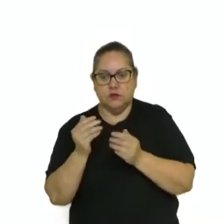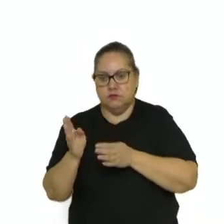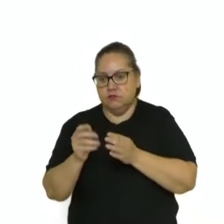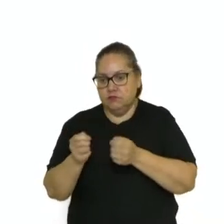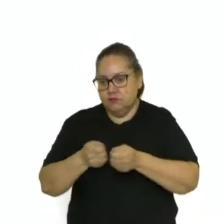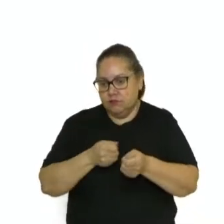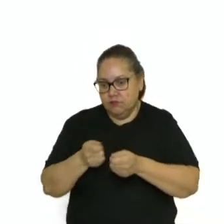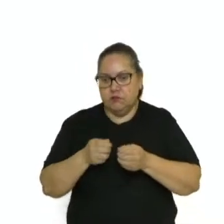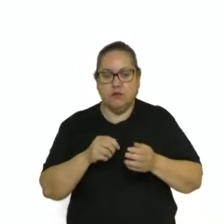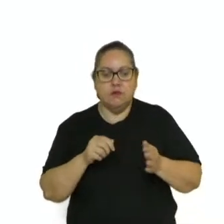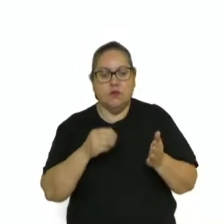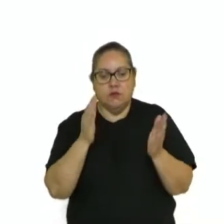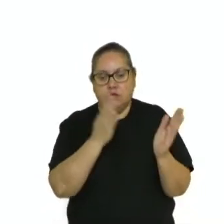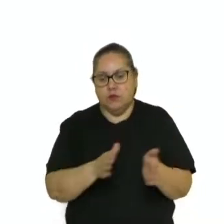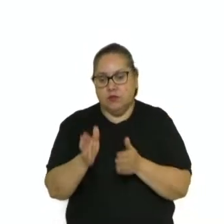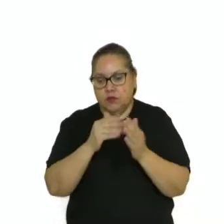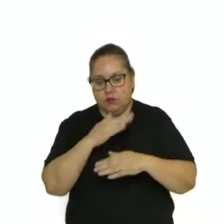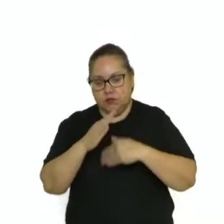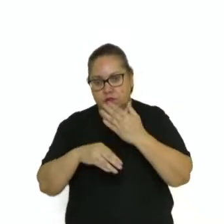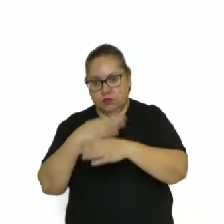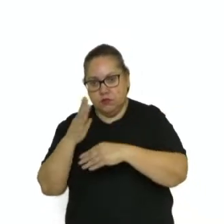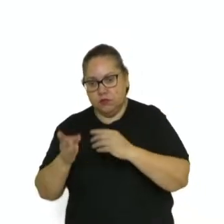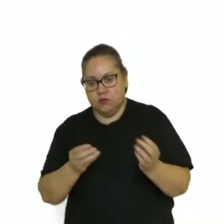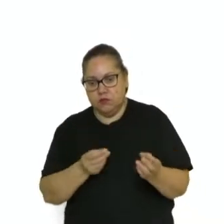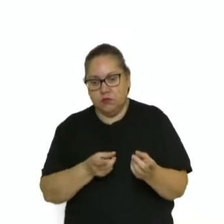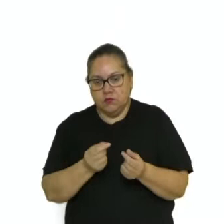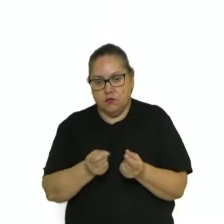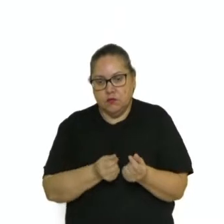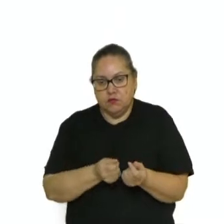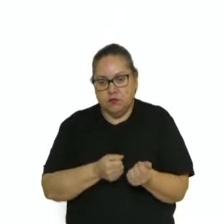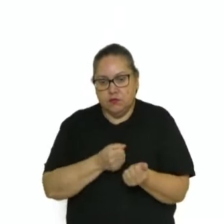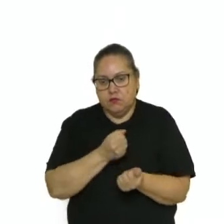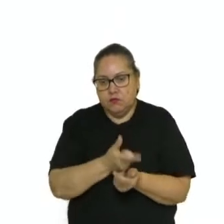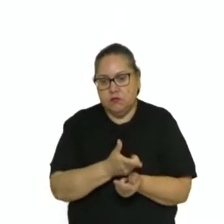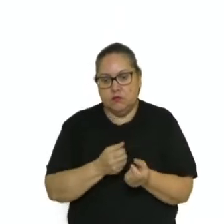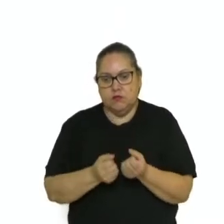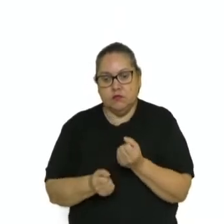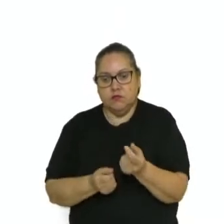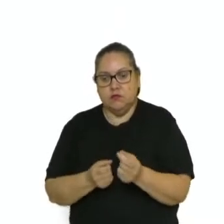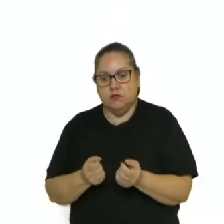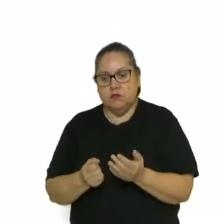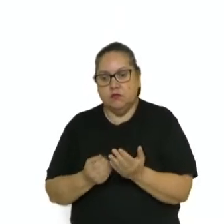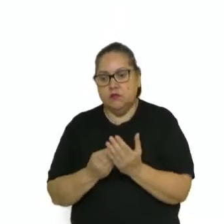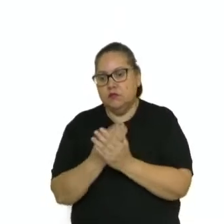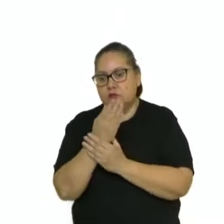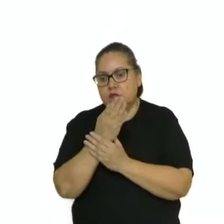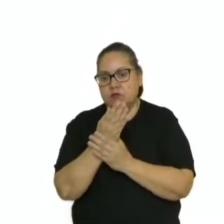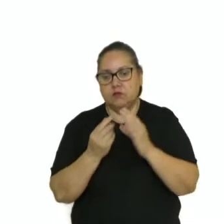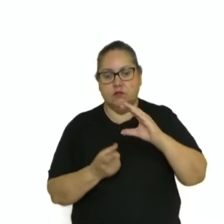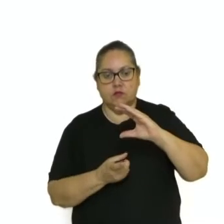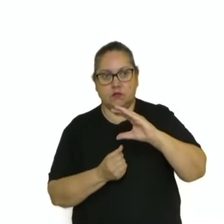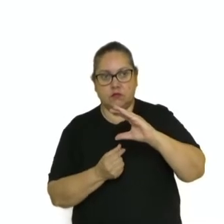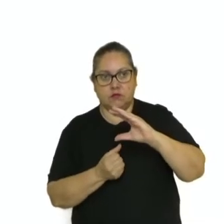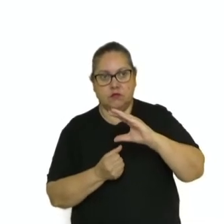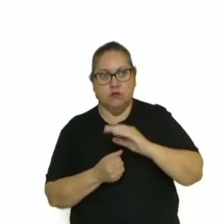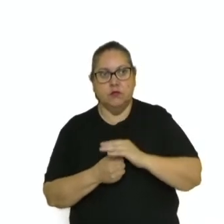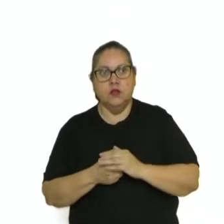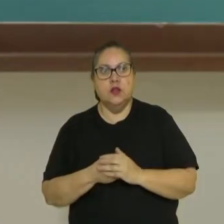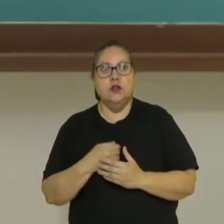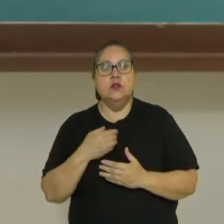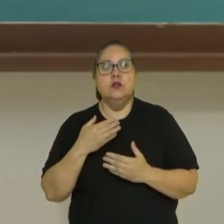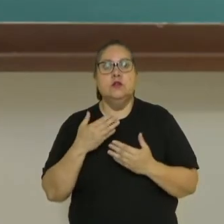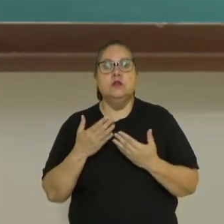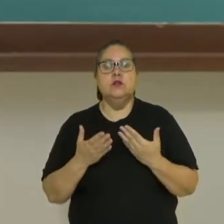de produção, e o desenvolvimento do comércio estão entre as causas originárias do capitalismo.